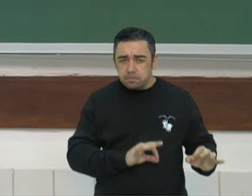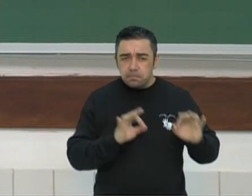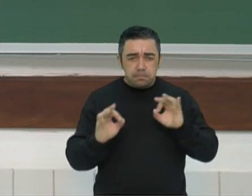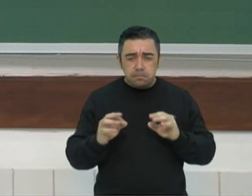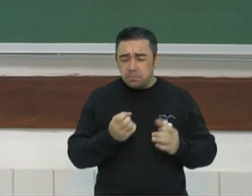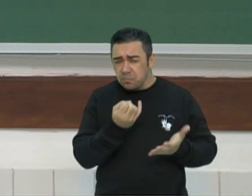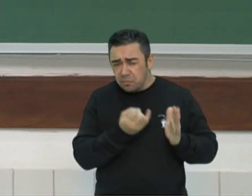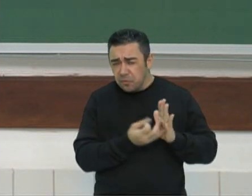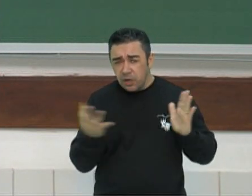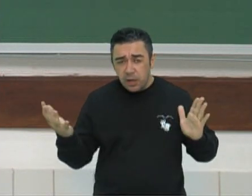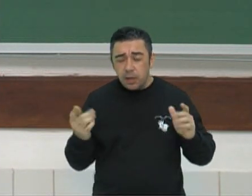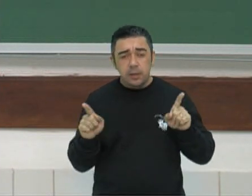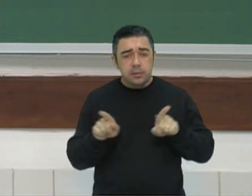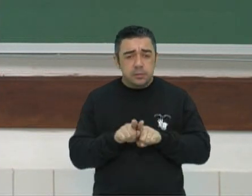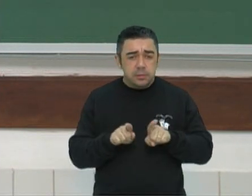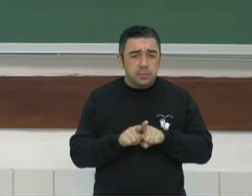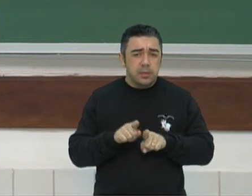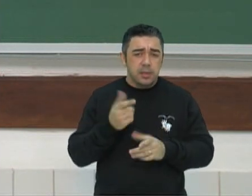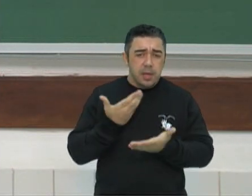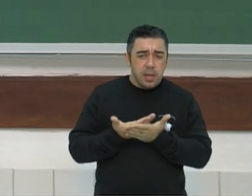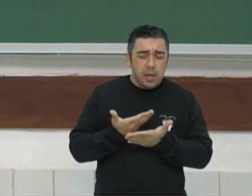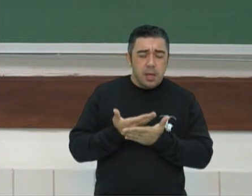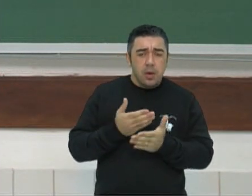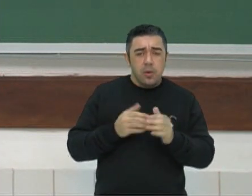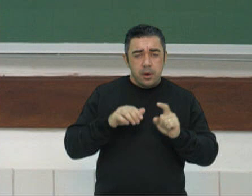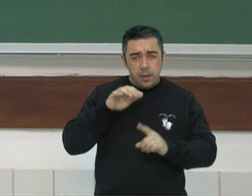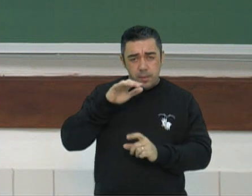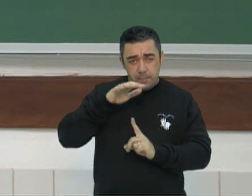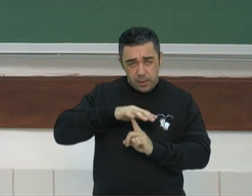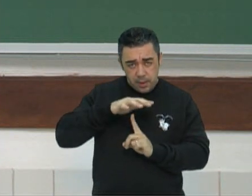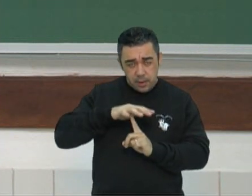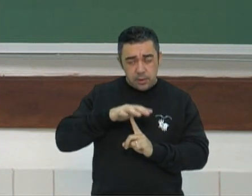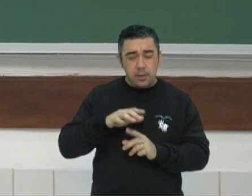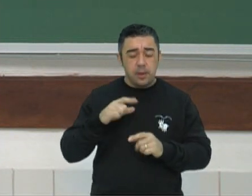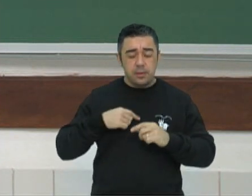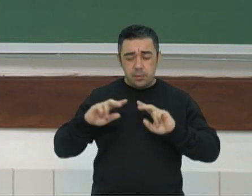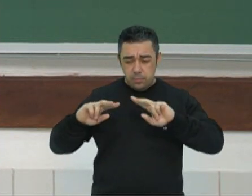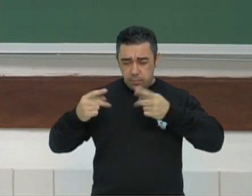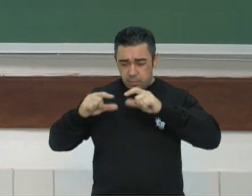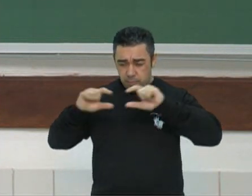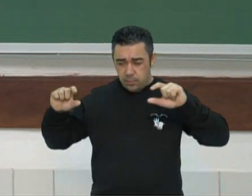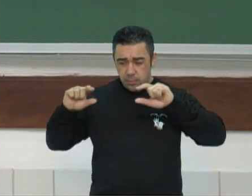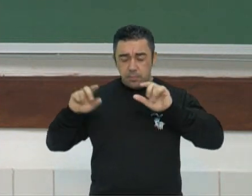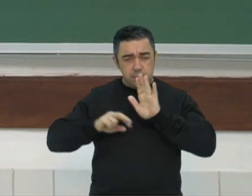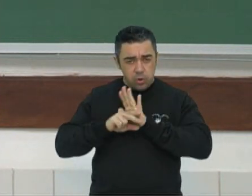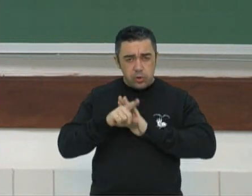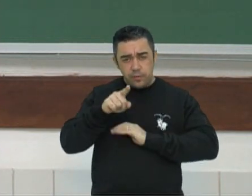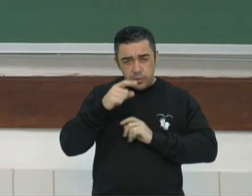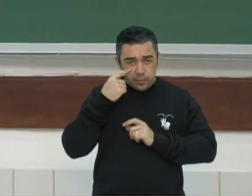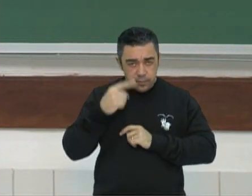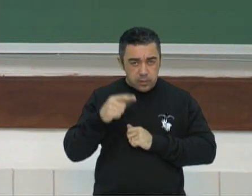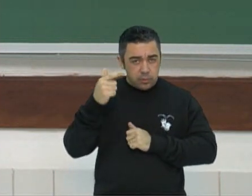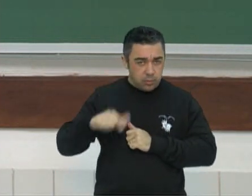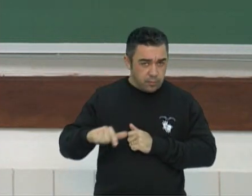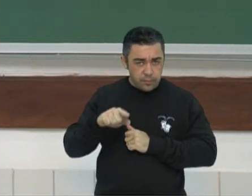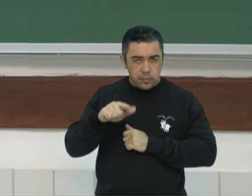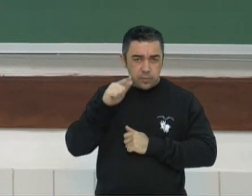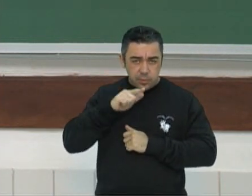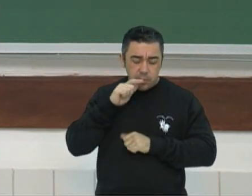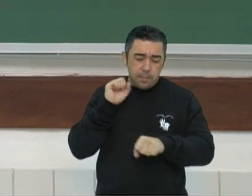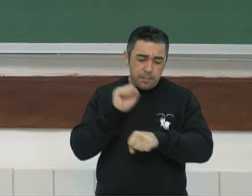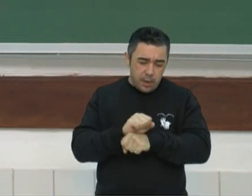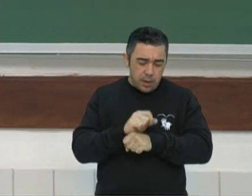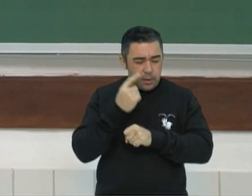Lá no Aula Paraná, na playlist de biologia primeiro ano, você vai ter essa aula novamente, você vai conseguir